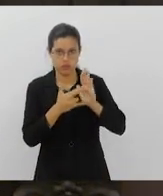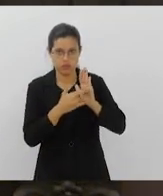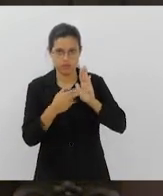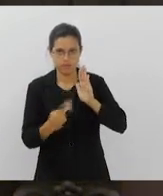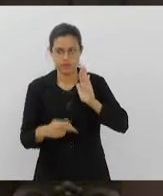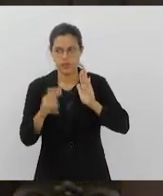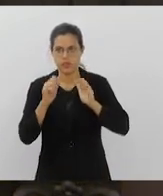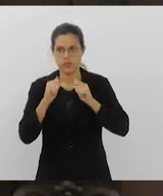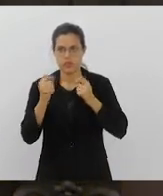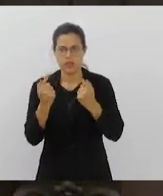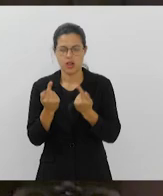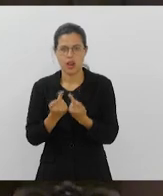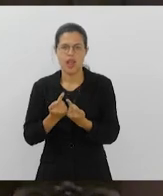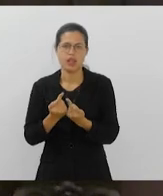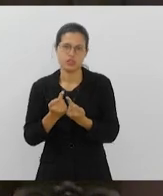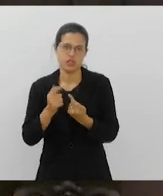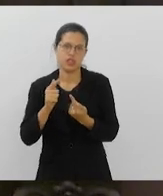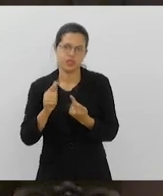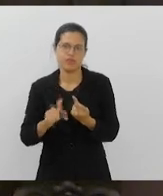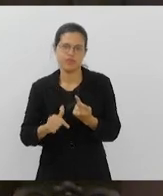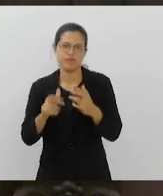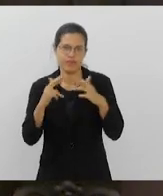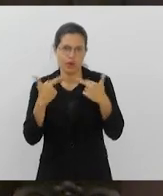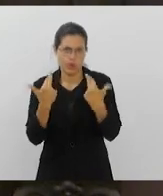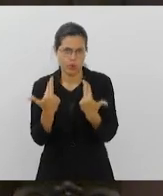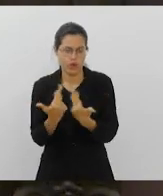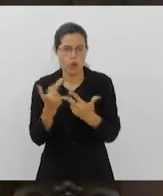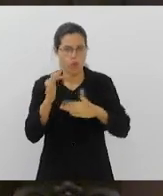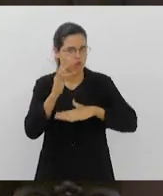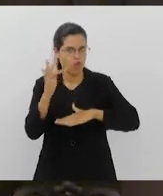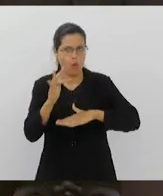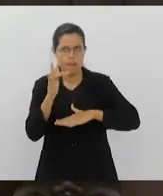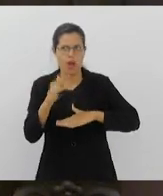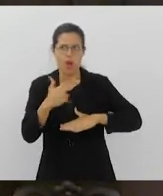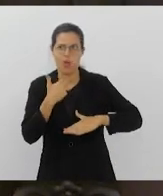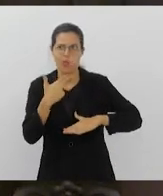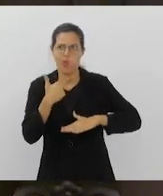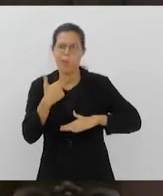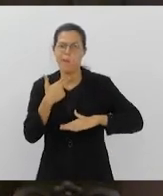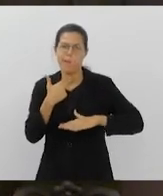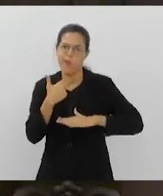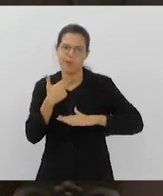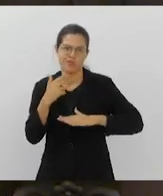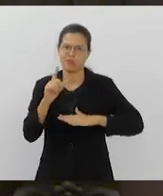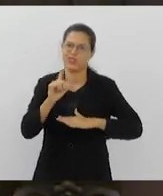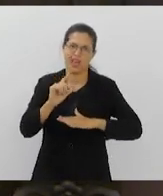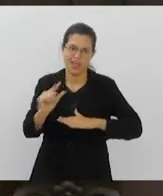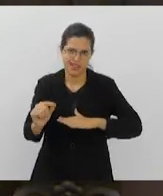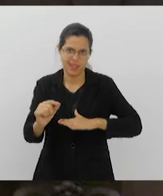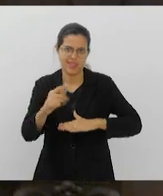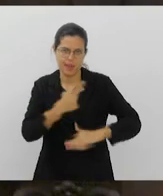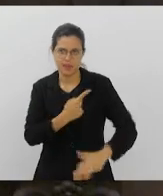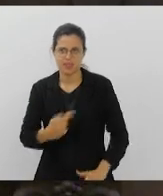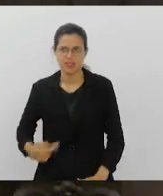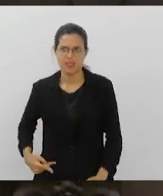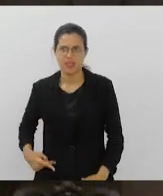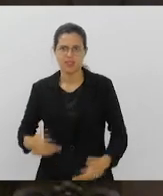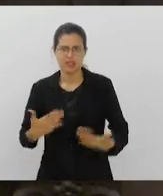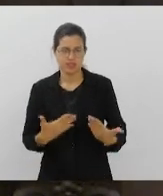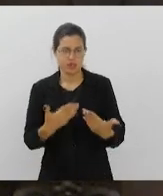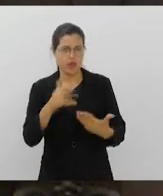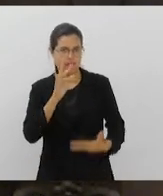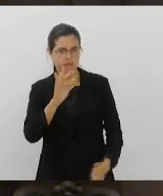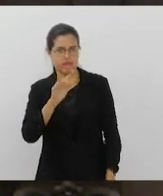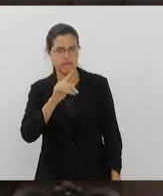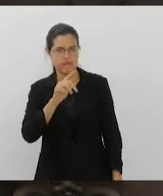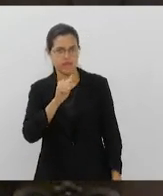numa sessão formal do Parlamento, não posso me ausentar da presidência. Então a Flávia vai conduzir a entrega das homenagens,